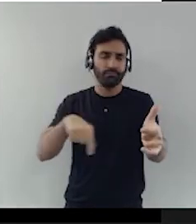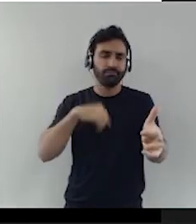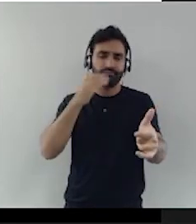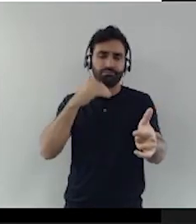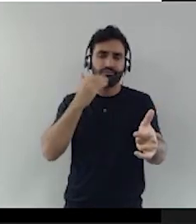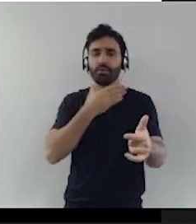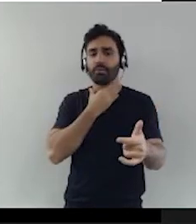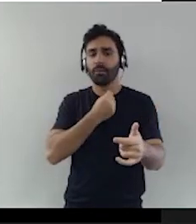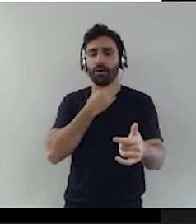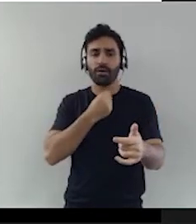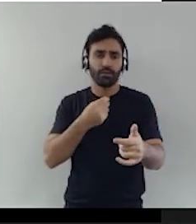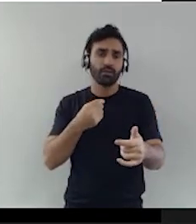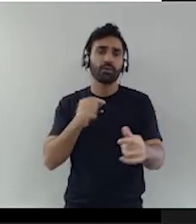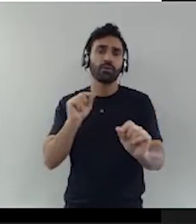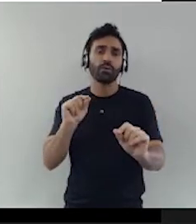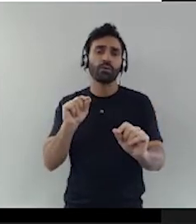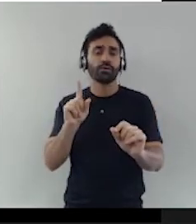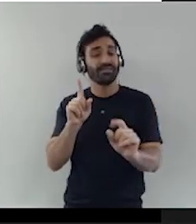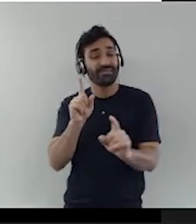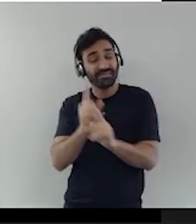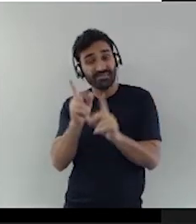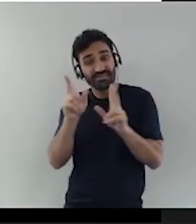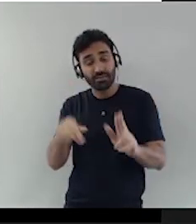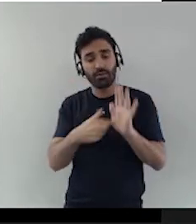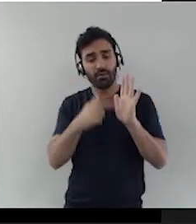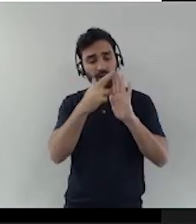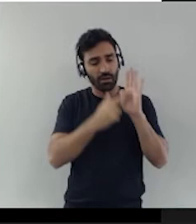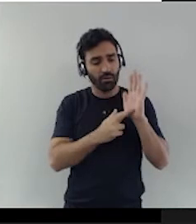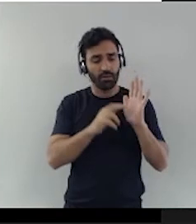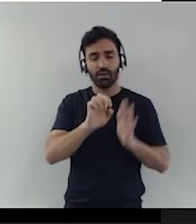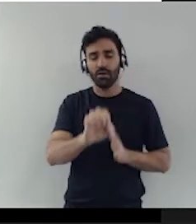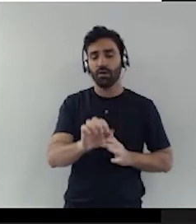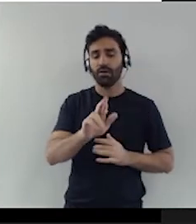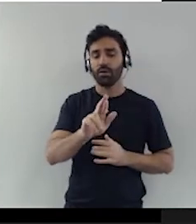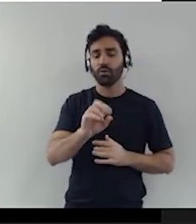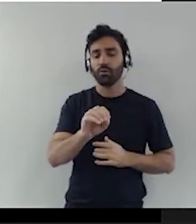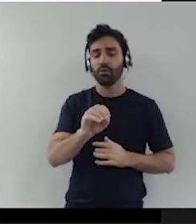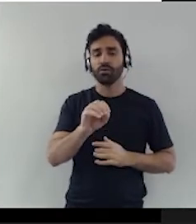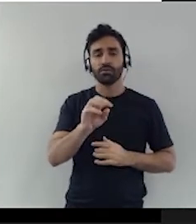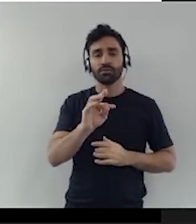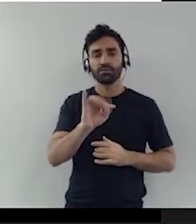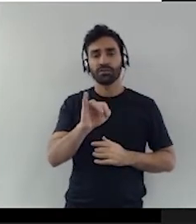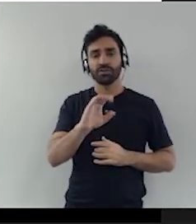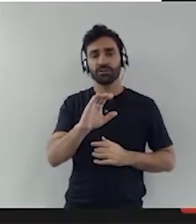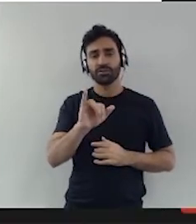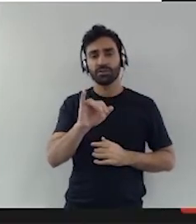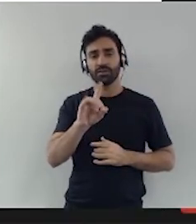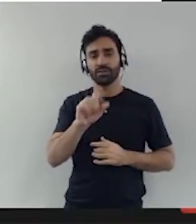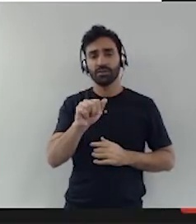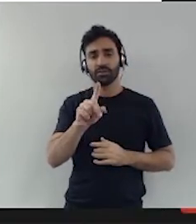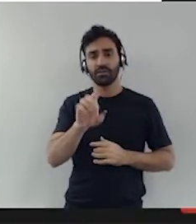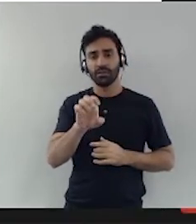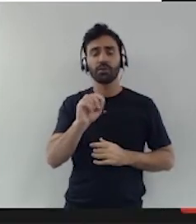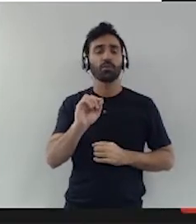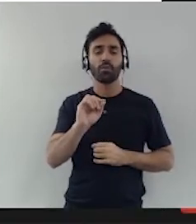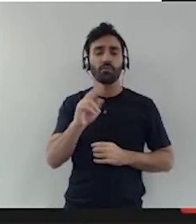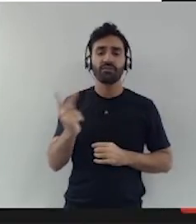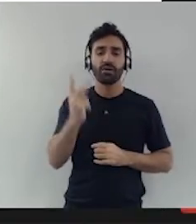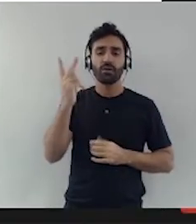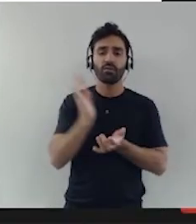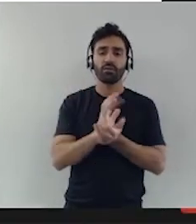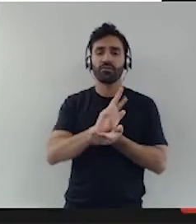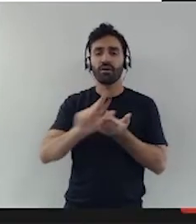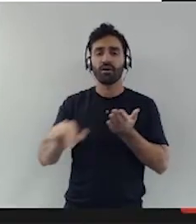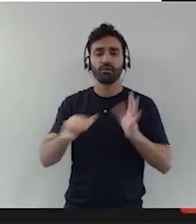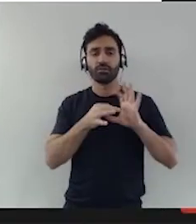discutir a distribuição de probabilidade, tem a ver com o parâmetro de ergodicidade, como valorar diversos cenários alternativos,